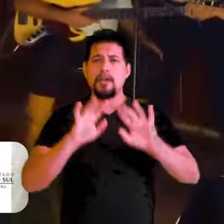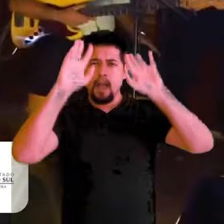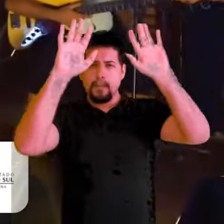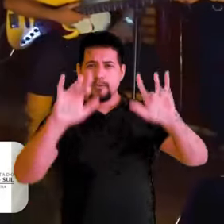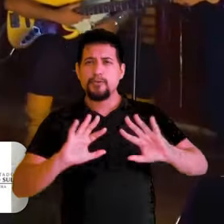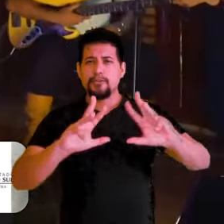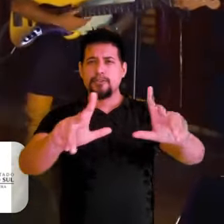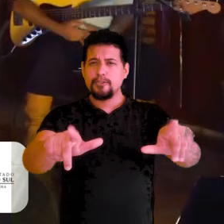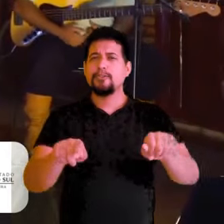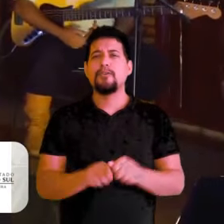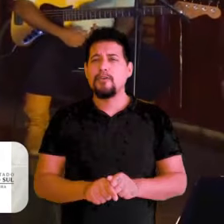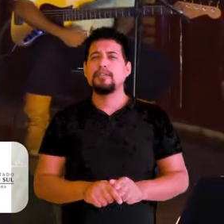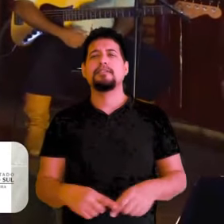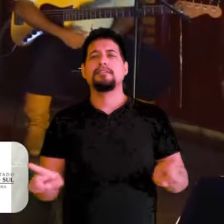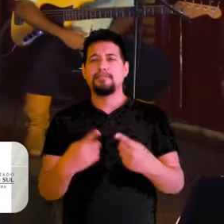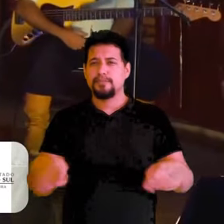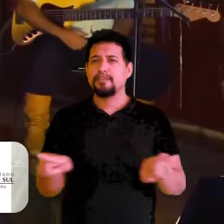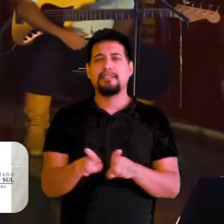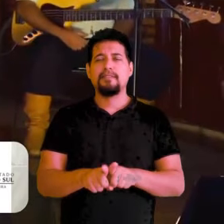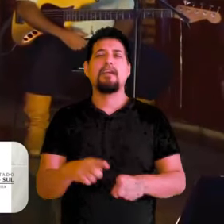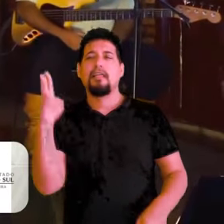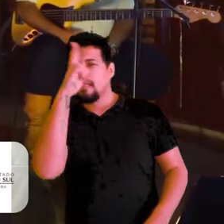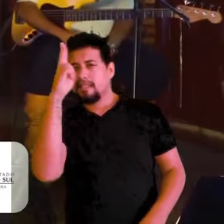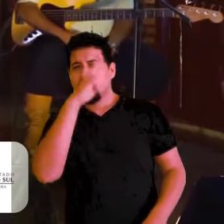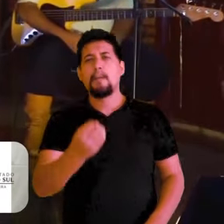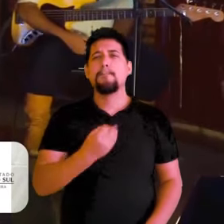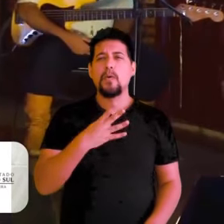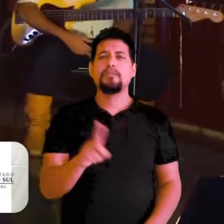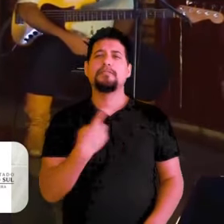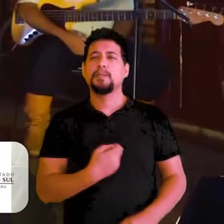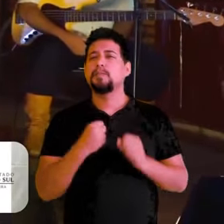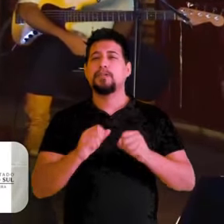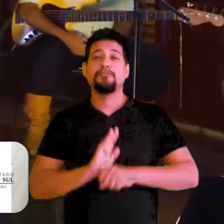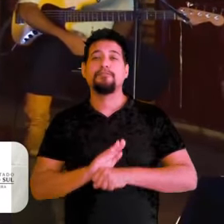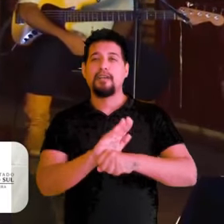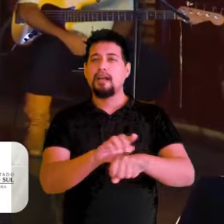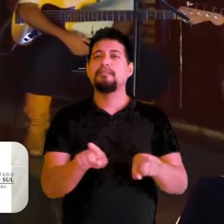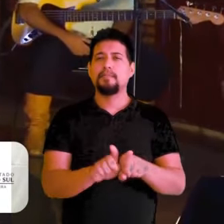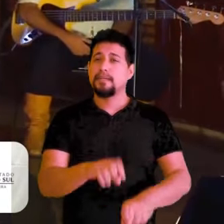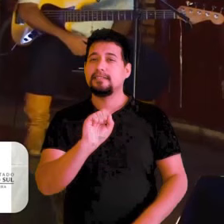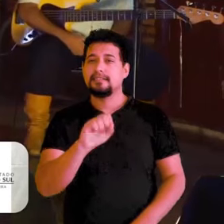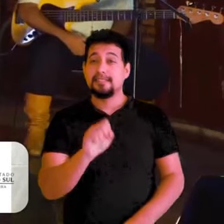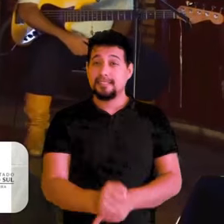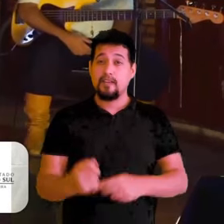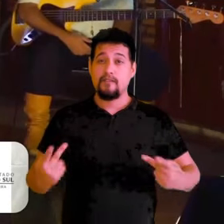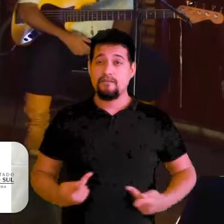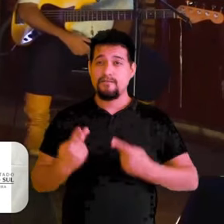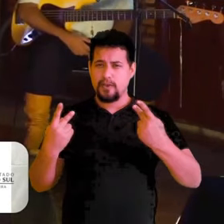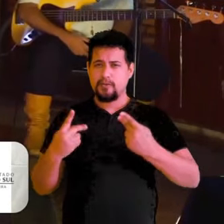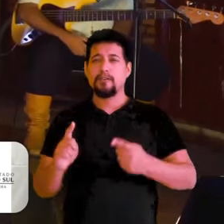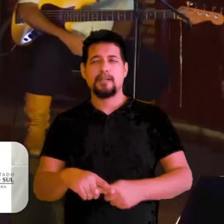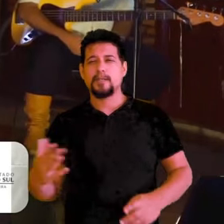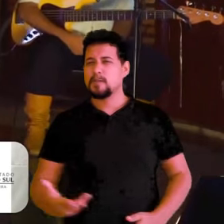Fátima iluminem a todos os músicos até essa banda e que essa história belíssima a gente possa ajudar, contribuir e